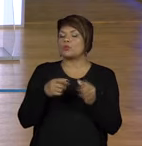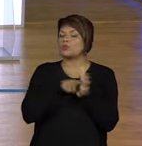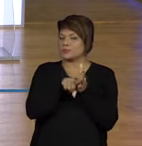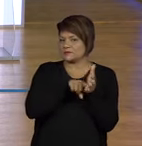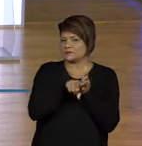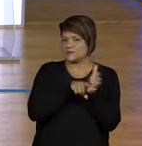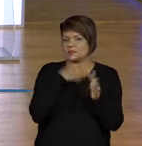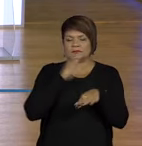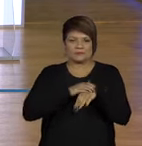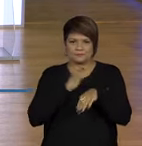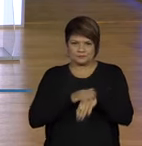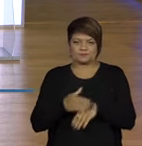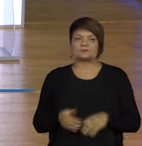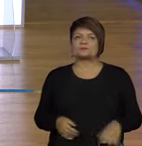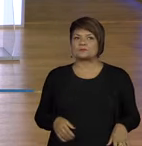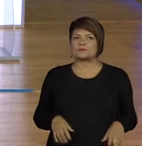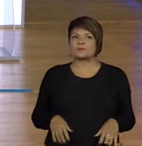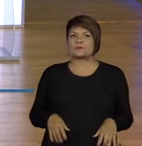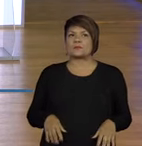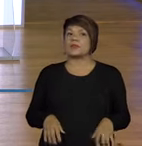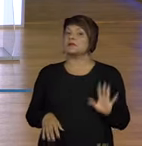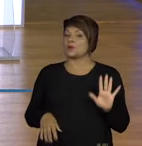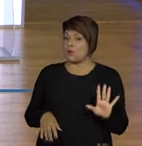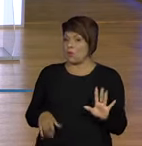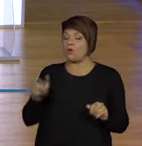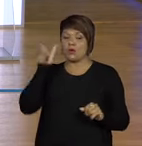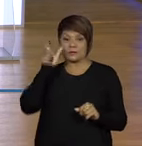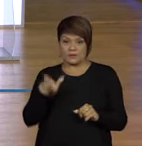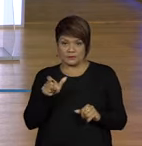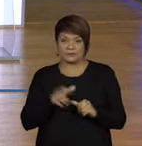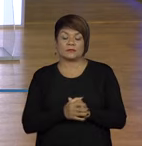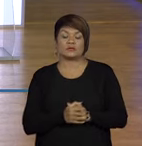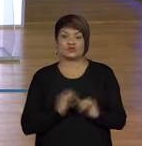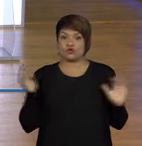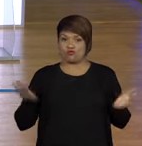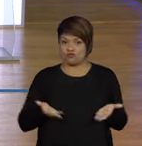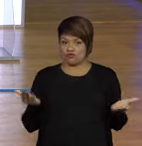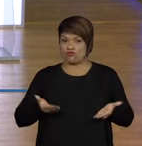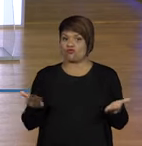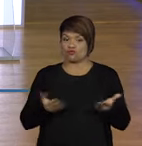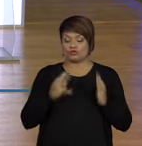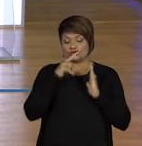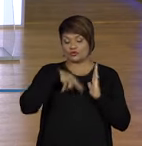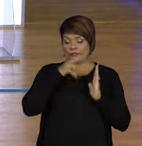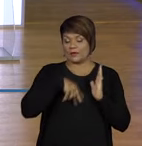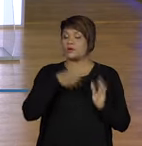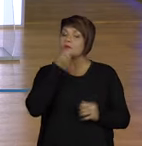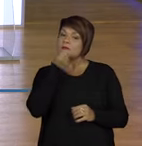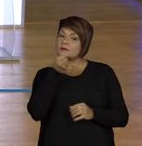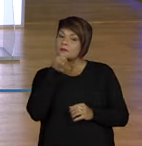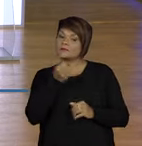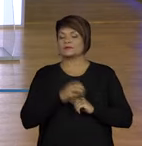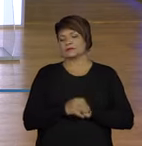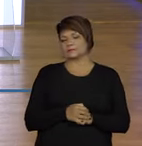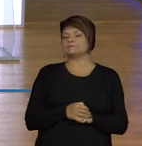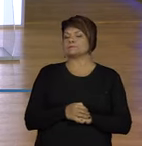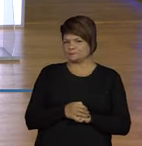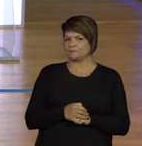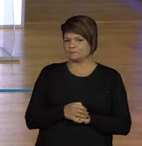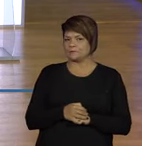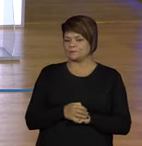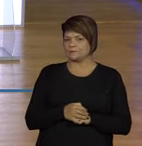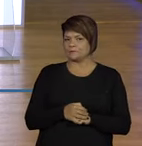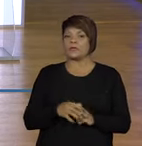Isso mesmo. Ah, então olha só que interessante. Hoje a gente vai ler uma entrevista, tá bom? De